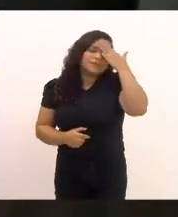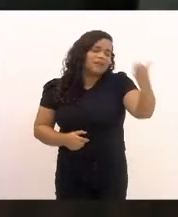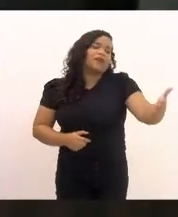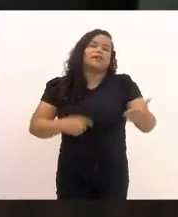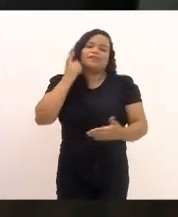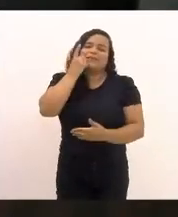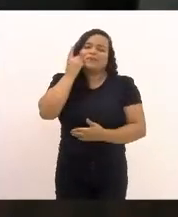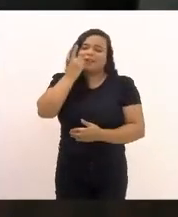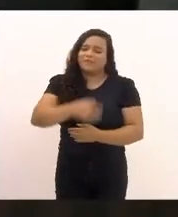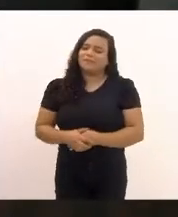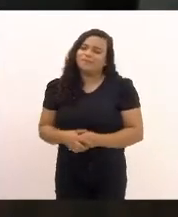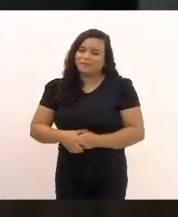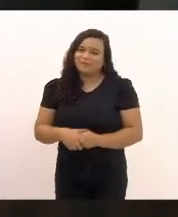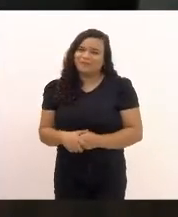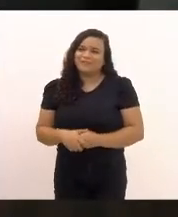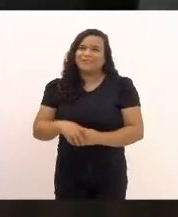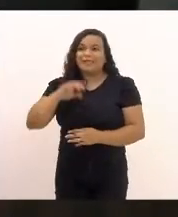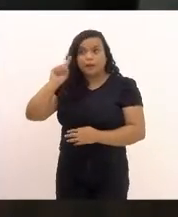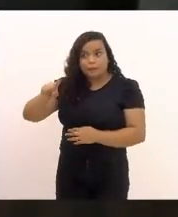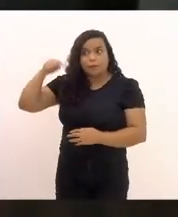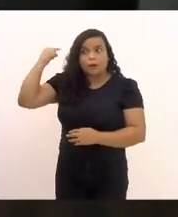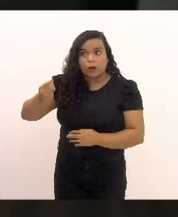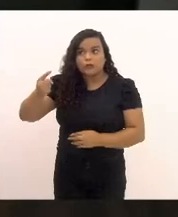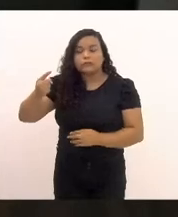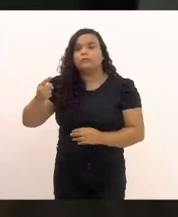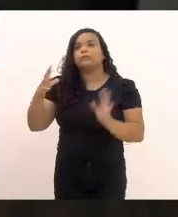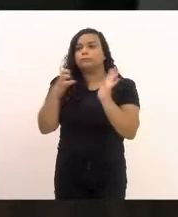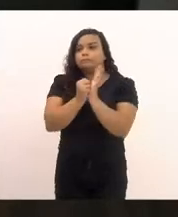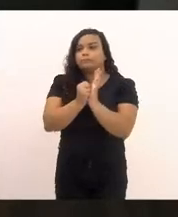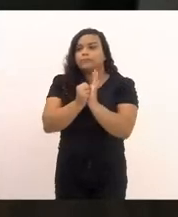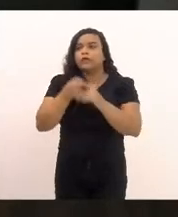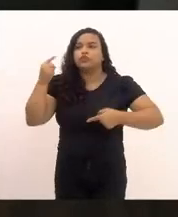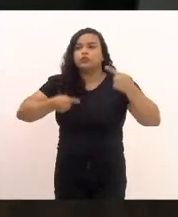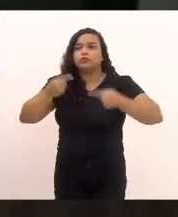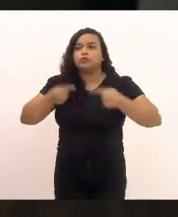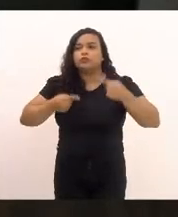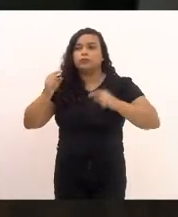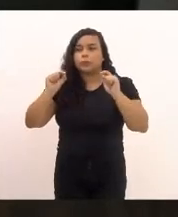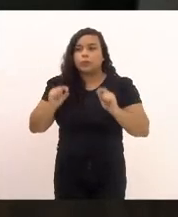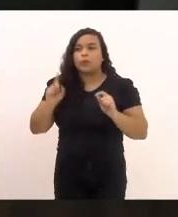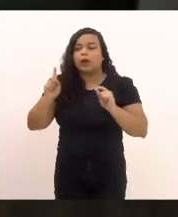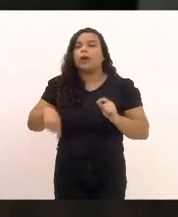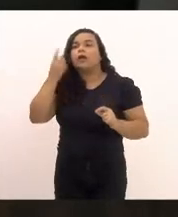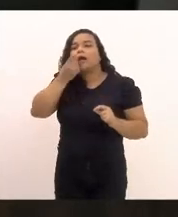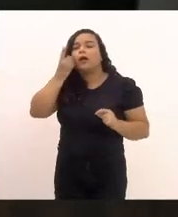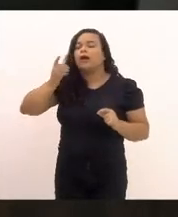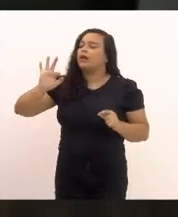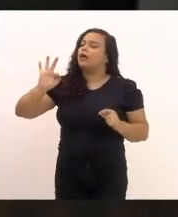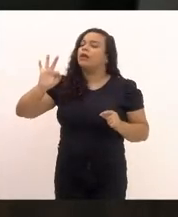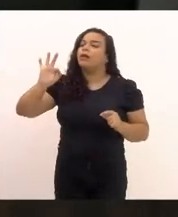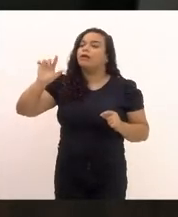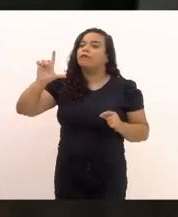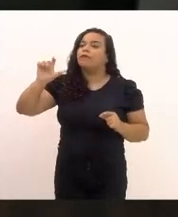deputado. Próximo inscrito para discutir, deputado Flávio Serafini.